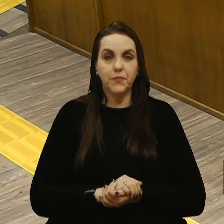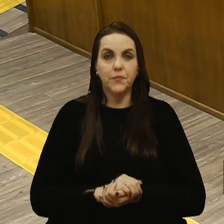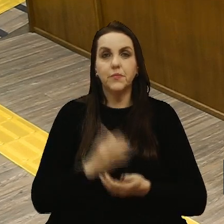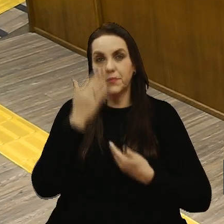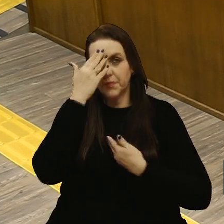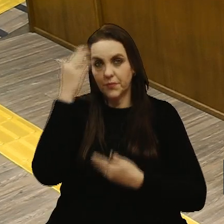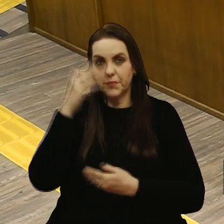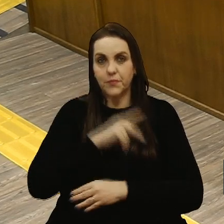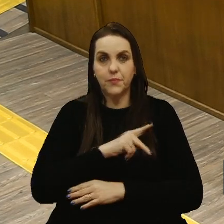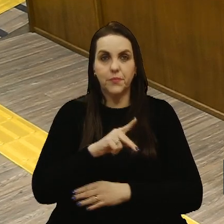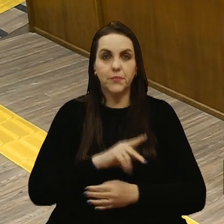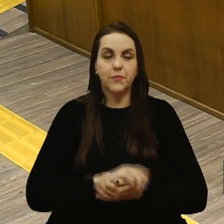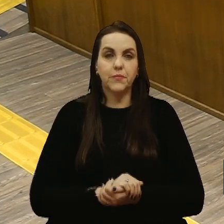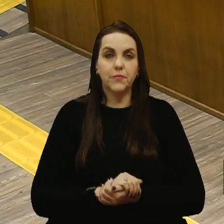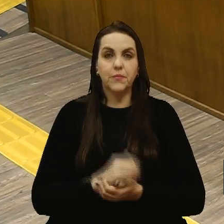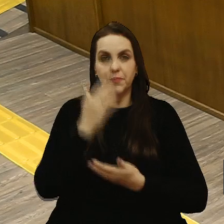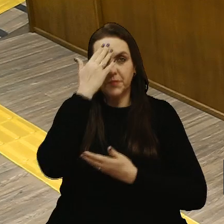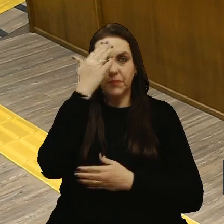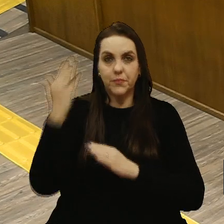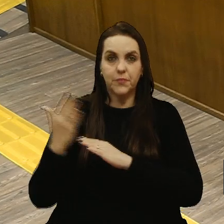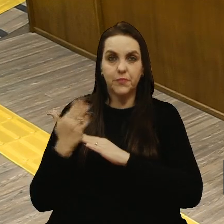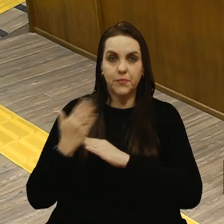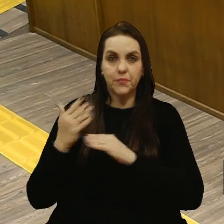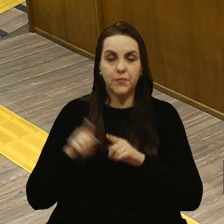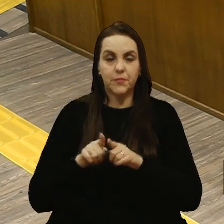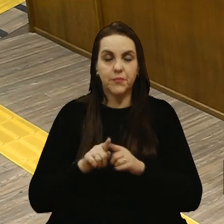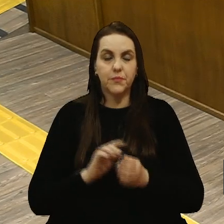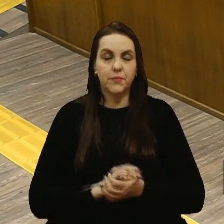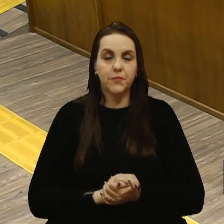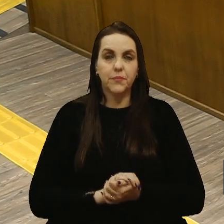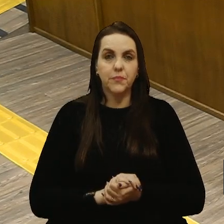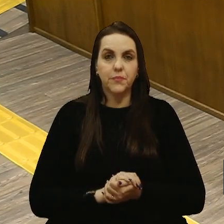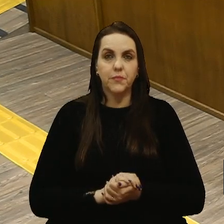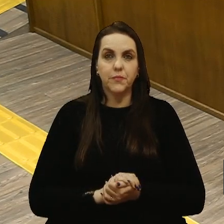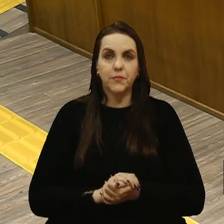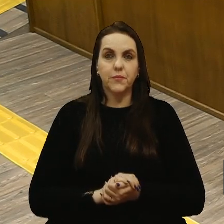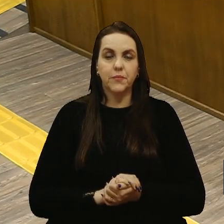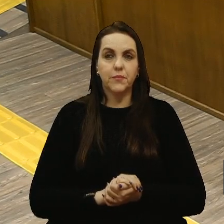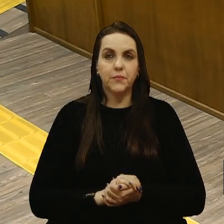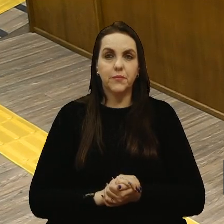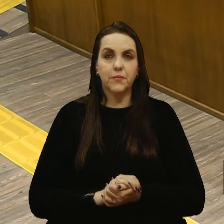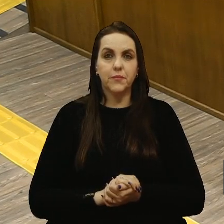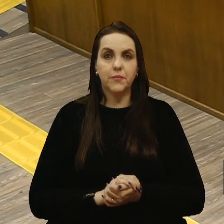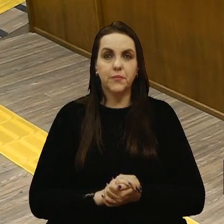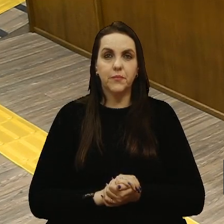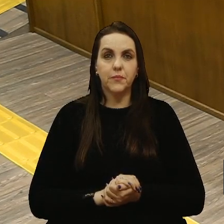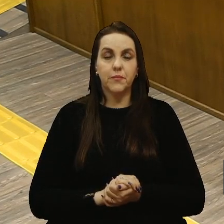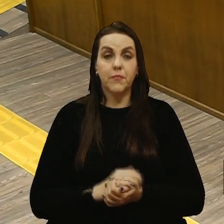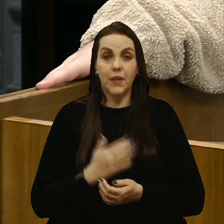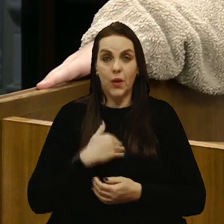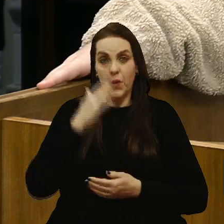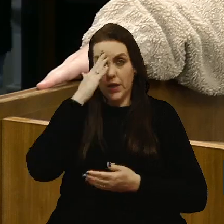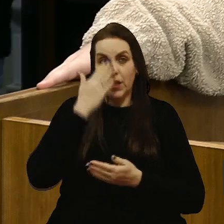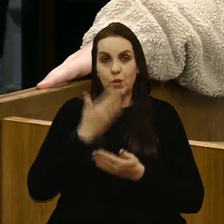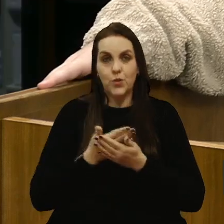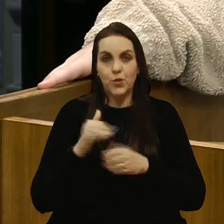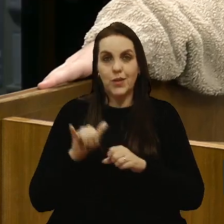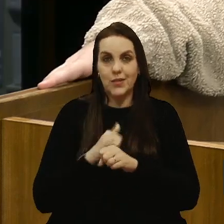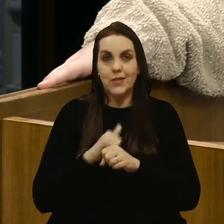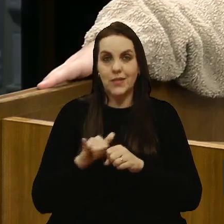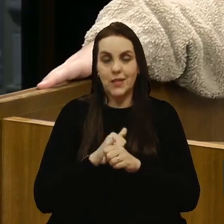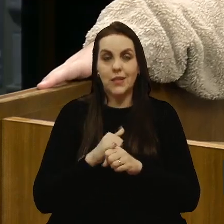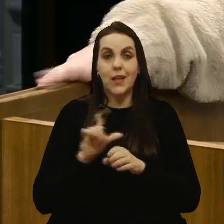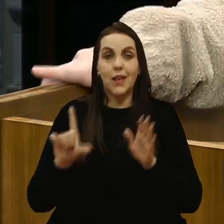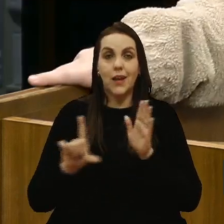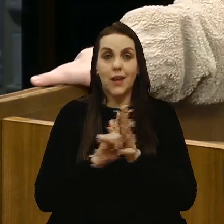obrigado, presidente. Muito obrigado, assessoria também. Bom, eu acho que, estrategicamente, como a lei do acesso à